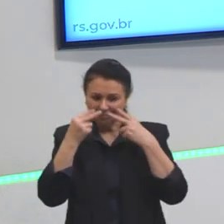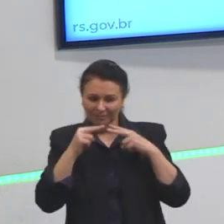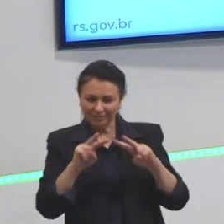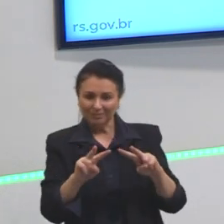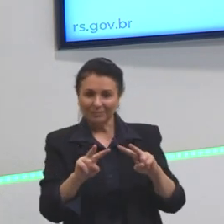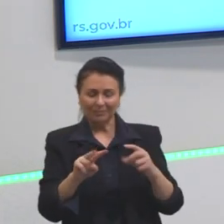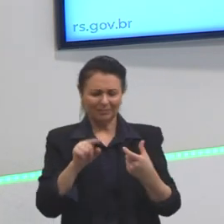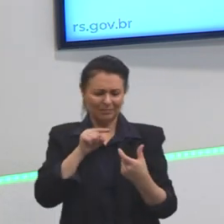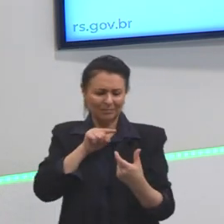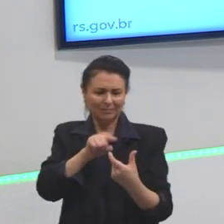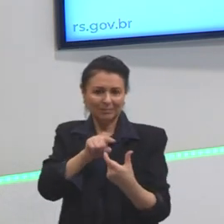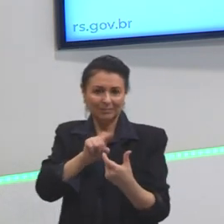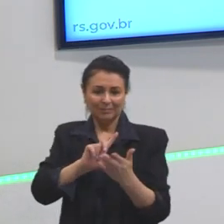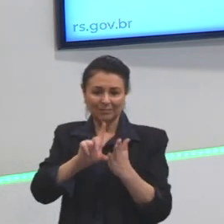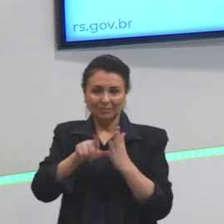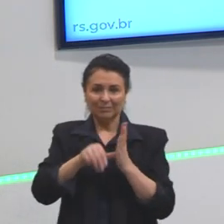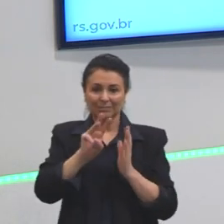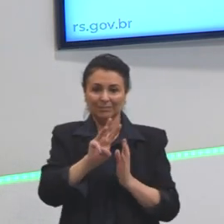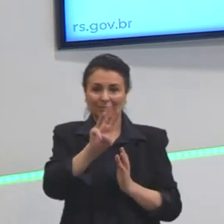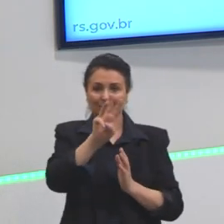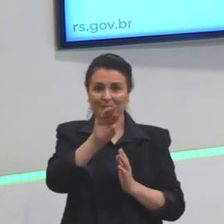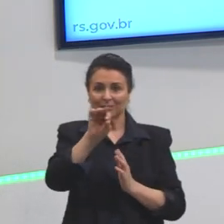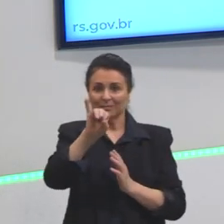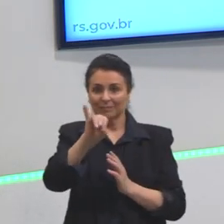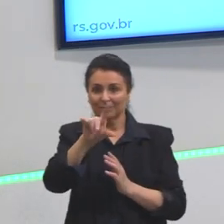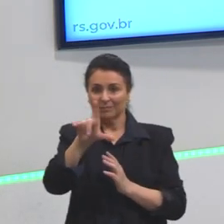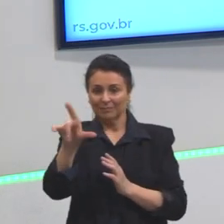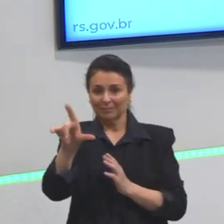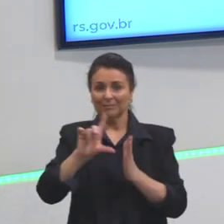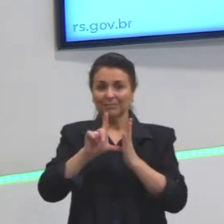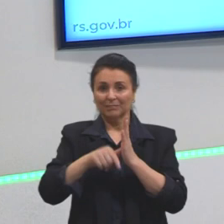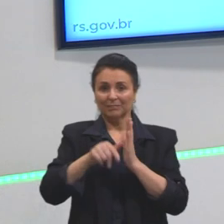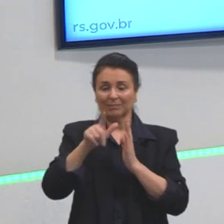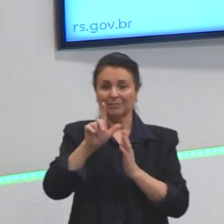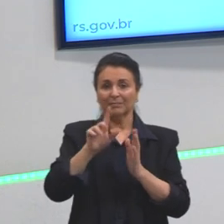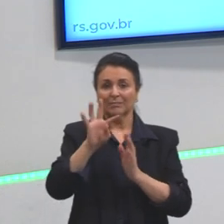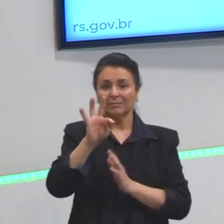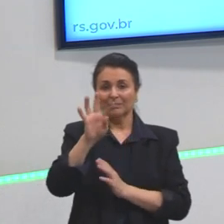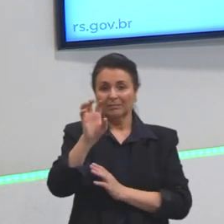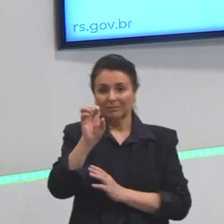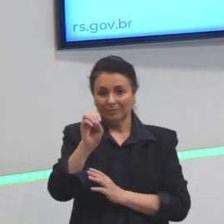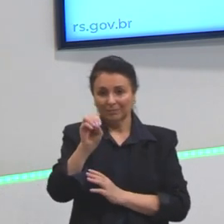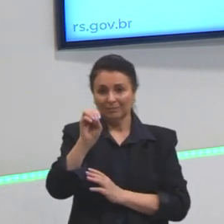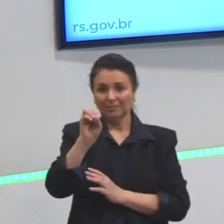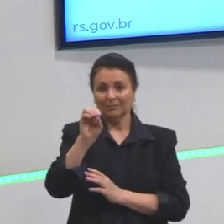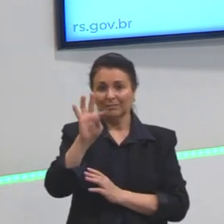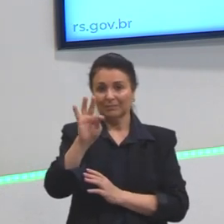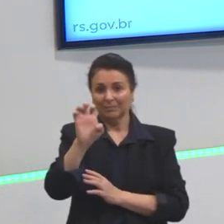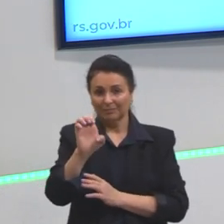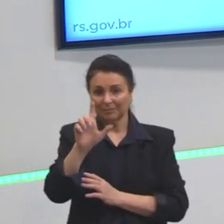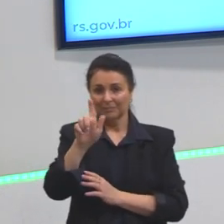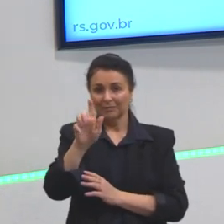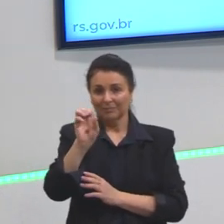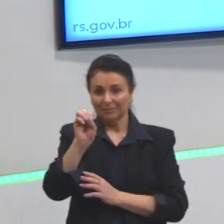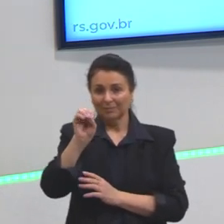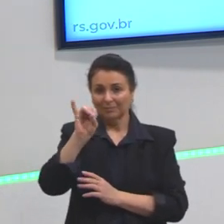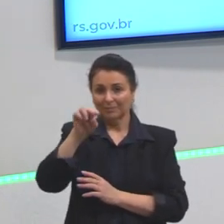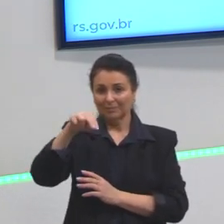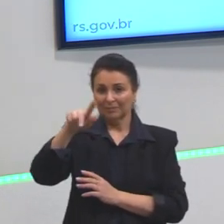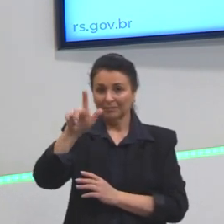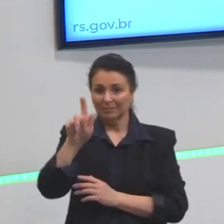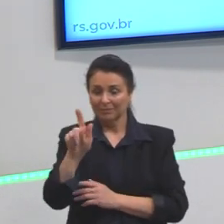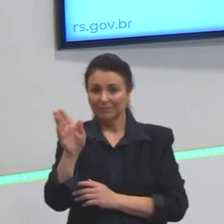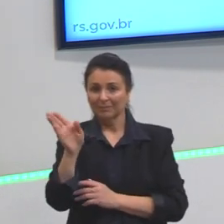que a que O que vem depois do Will ou aquela palavra que vem depois do Be going to elas indicam